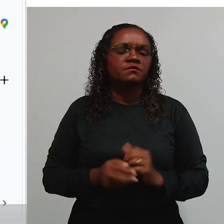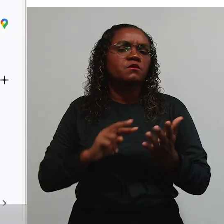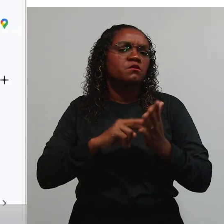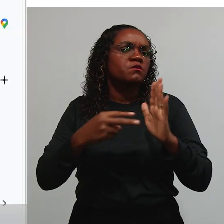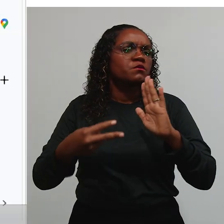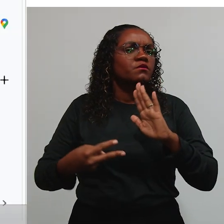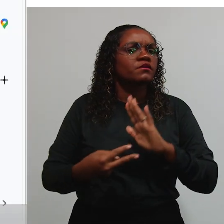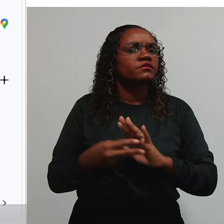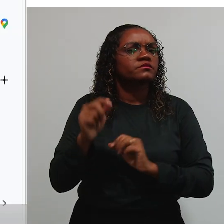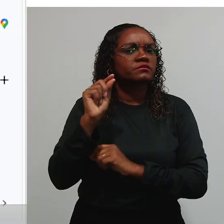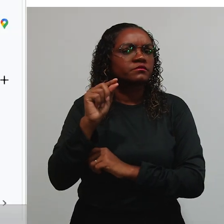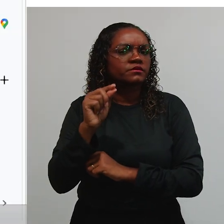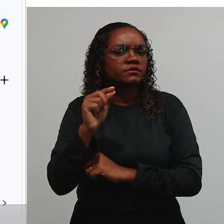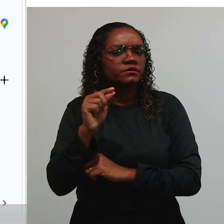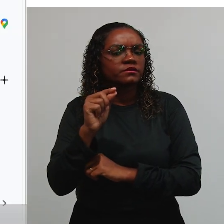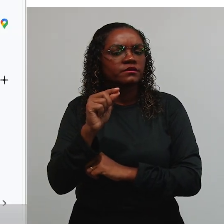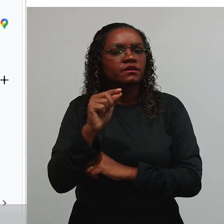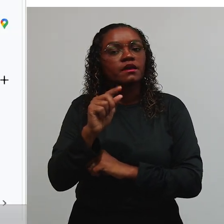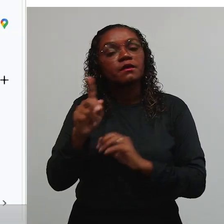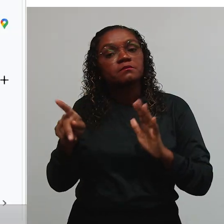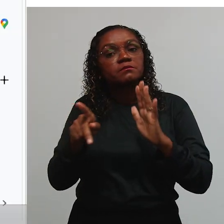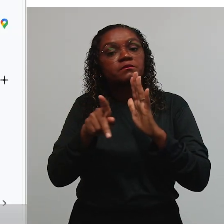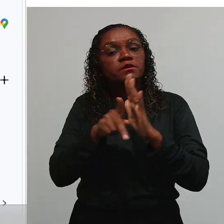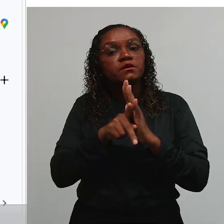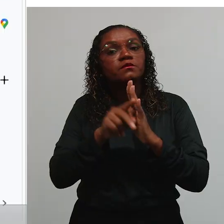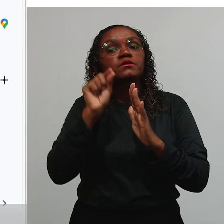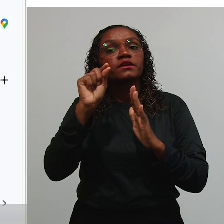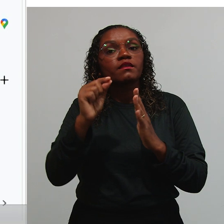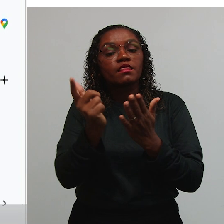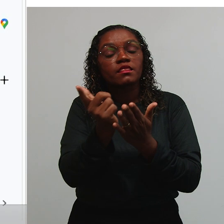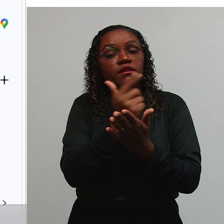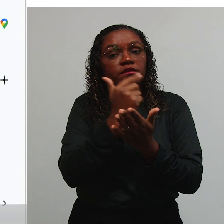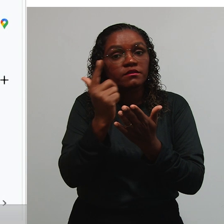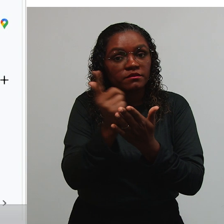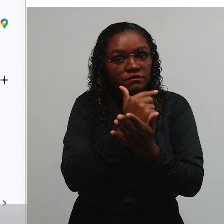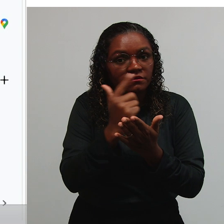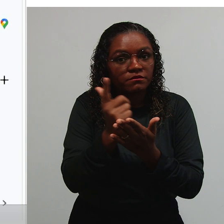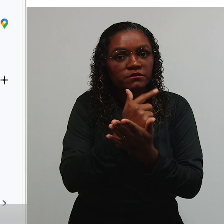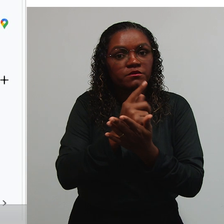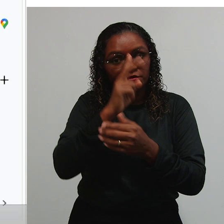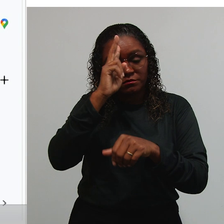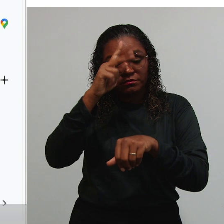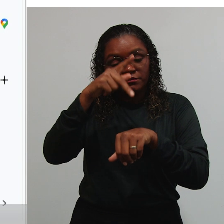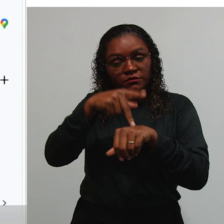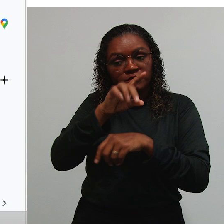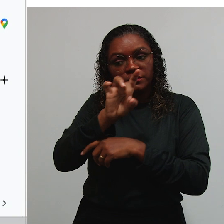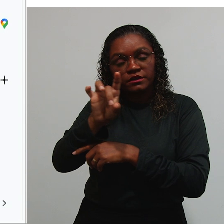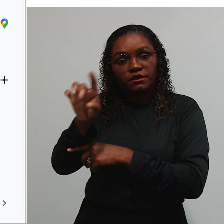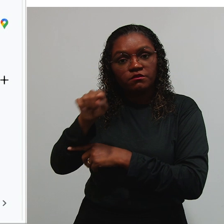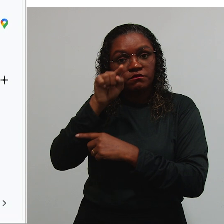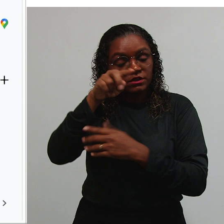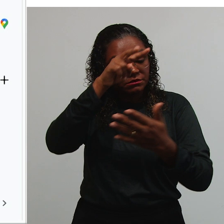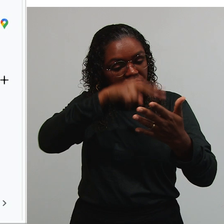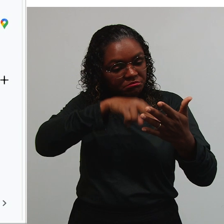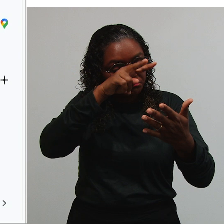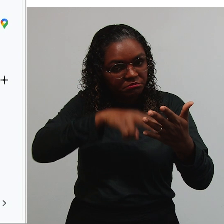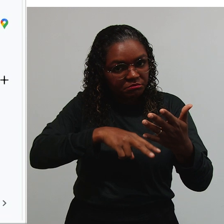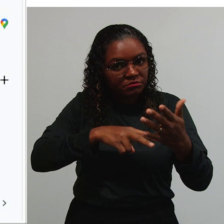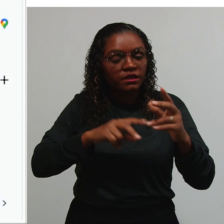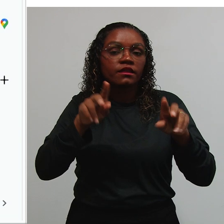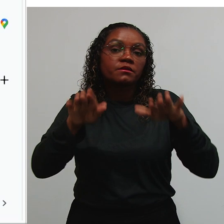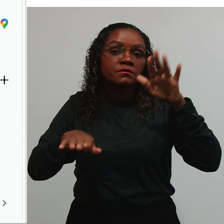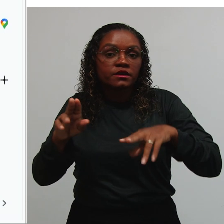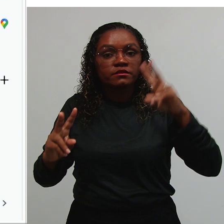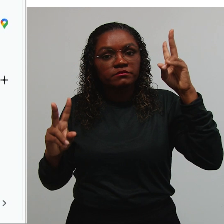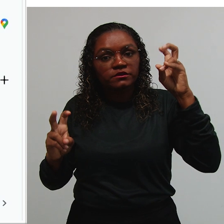que são os fundamentos teóricos? É o arcabouço, os livros, os autores que você vai ler. E para isso você vai fazer